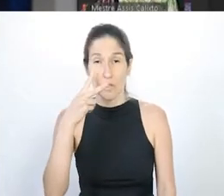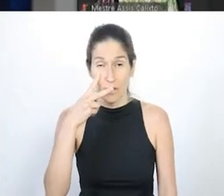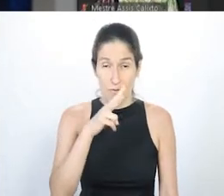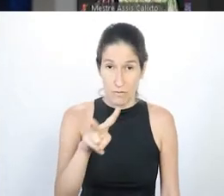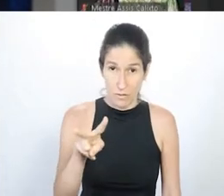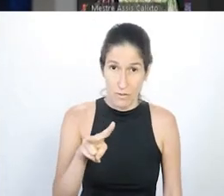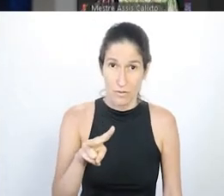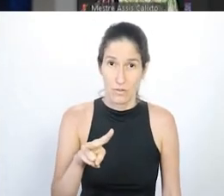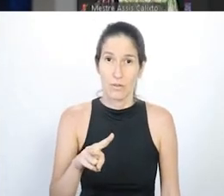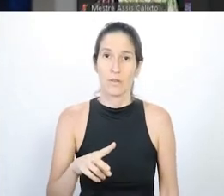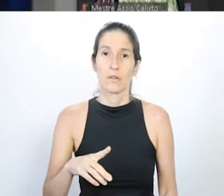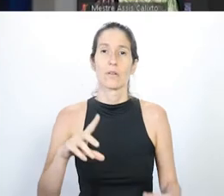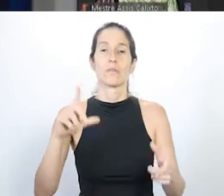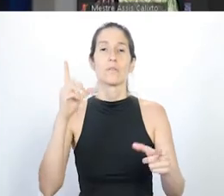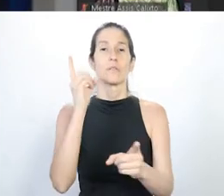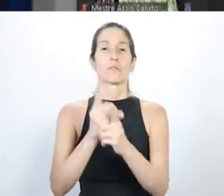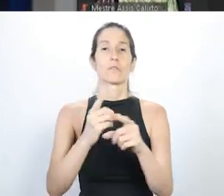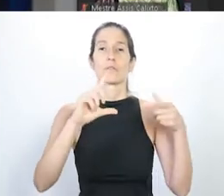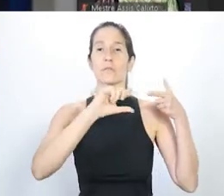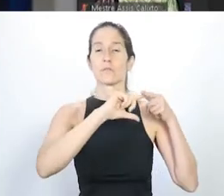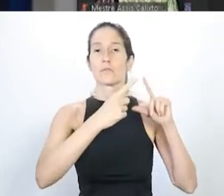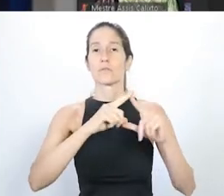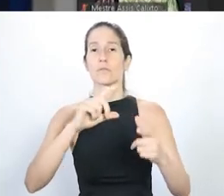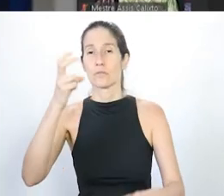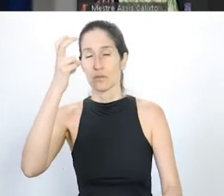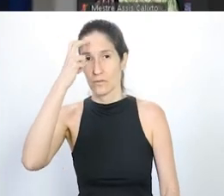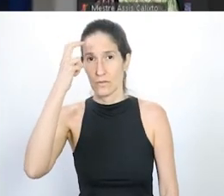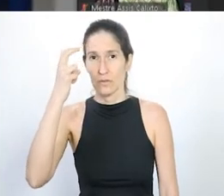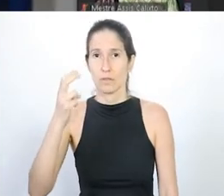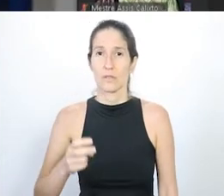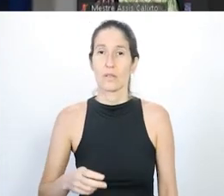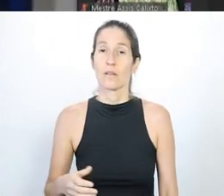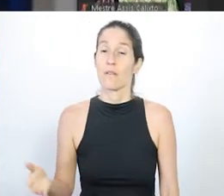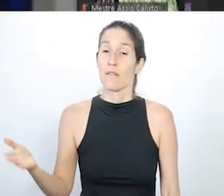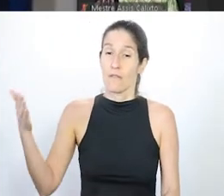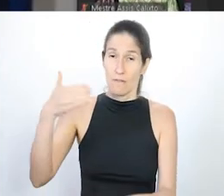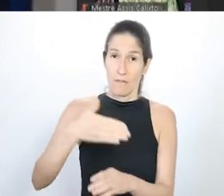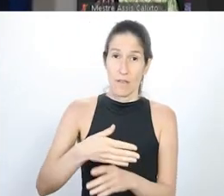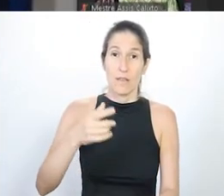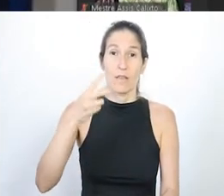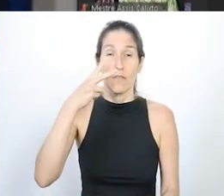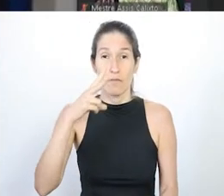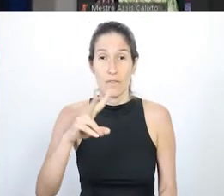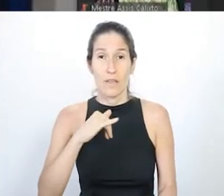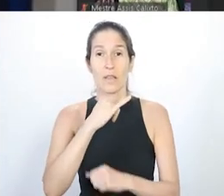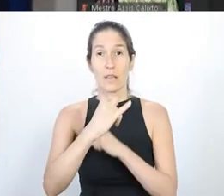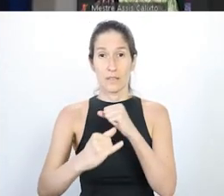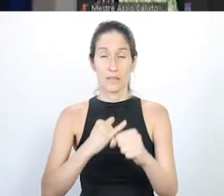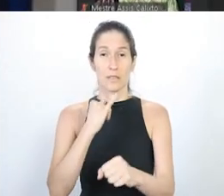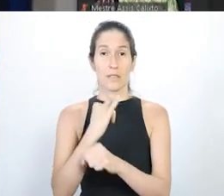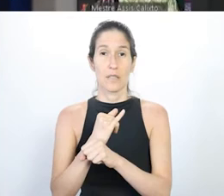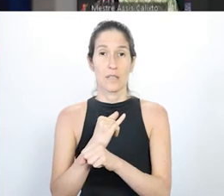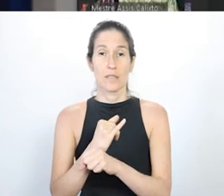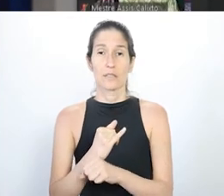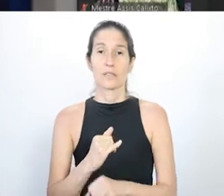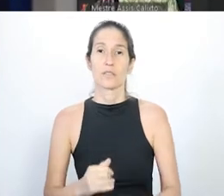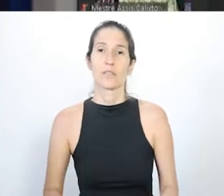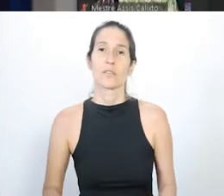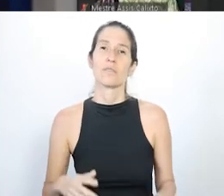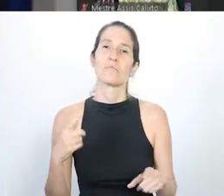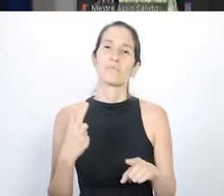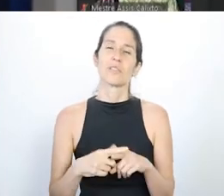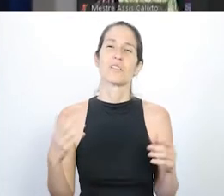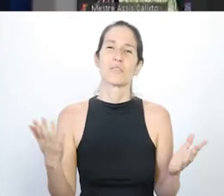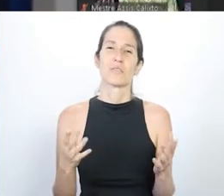é a oportunidade de assistir por aqui, já que essa é a única janela que hoje a gente pode se ver de maneira segura, não é isso,